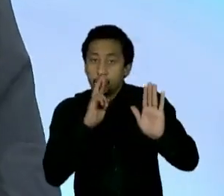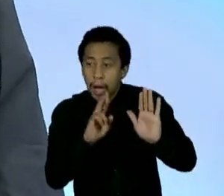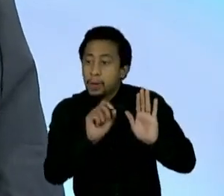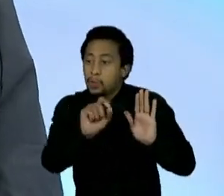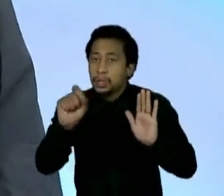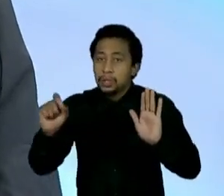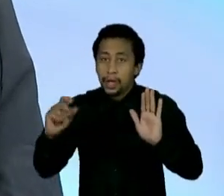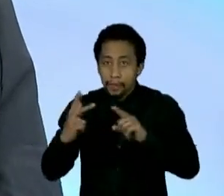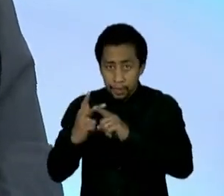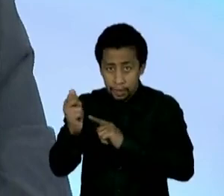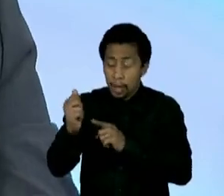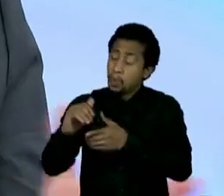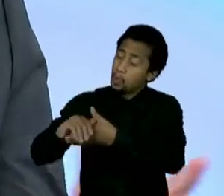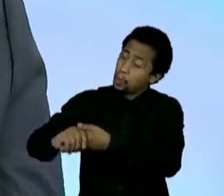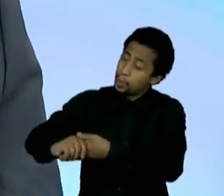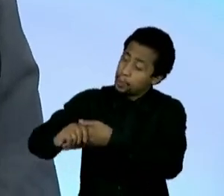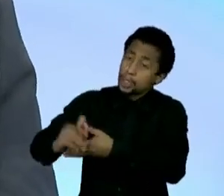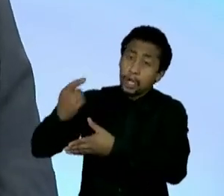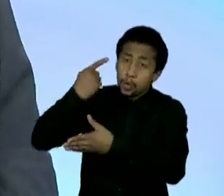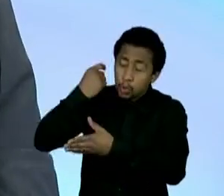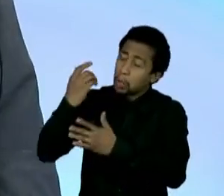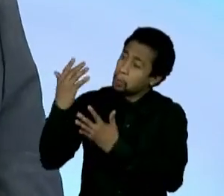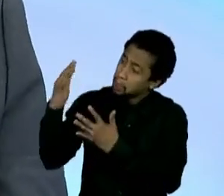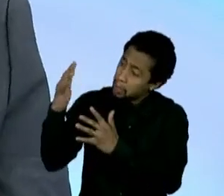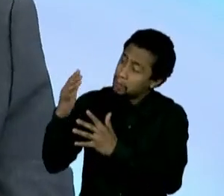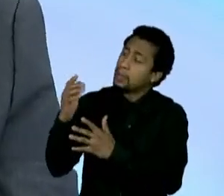esperava que tivesse feito um bom governo que infelizmente acabou não acontecendo